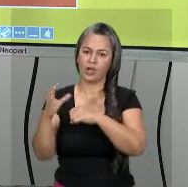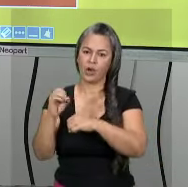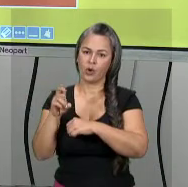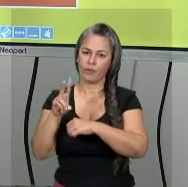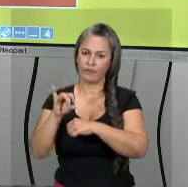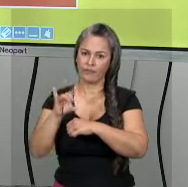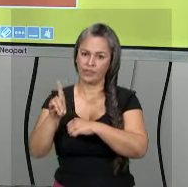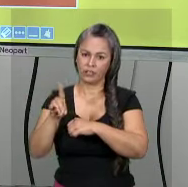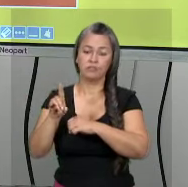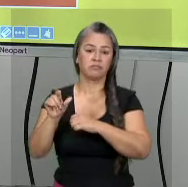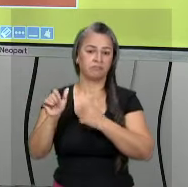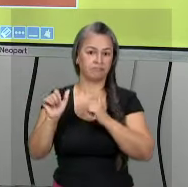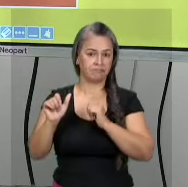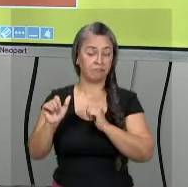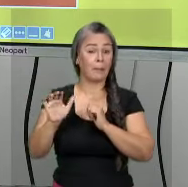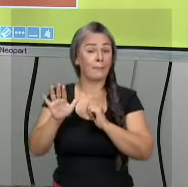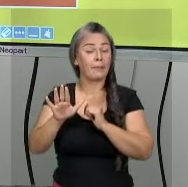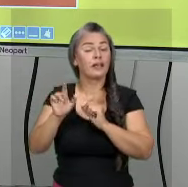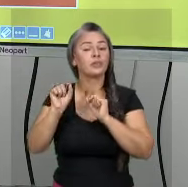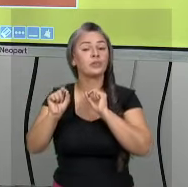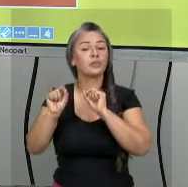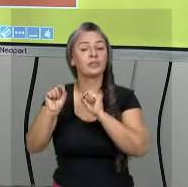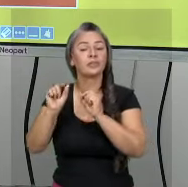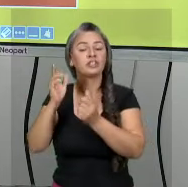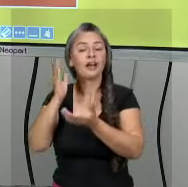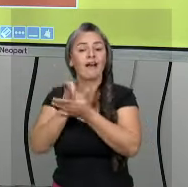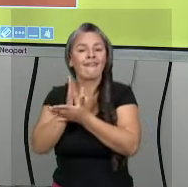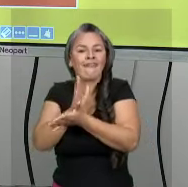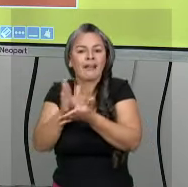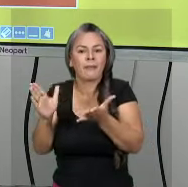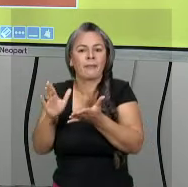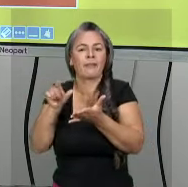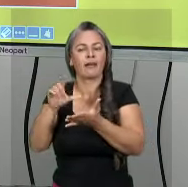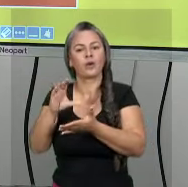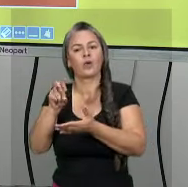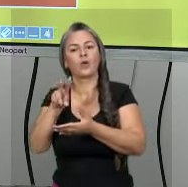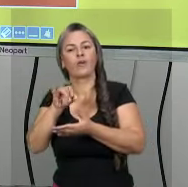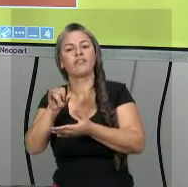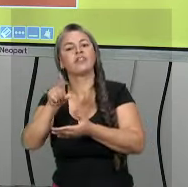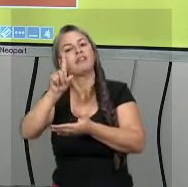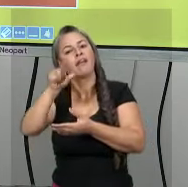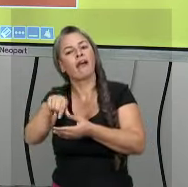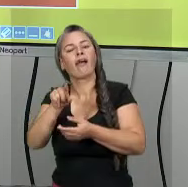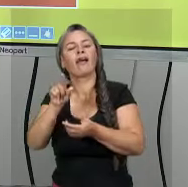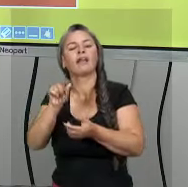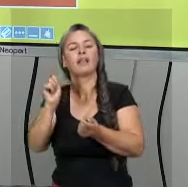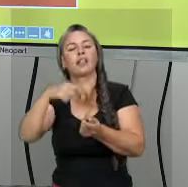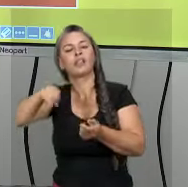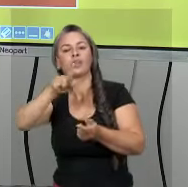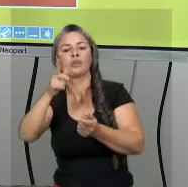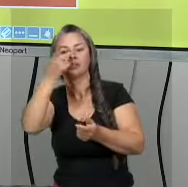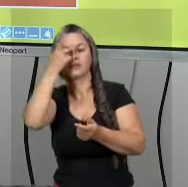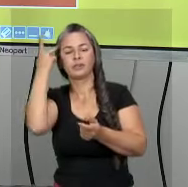sair desse quadro, né, a controlar essa doença, é a vacinação de todas as pessoas.